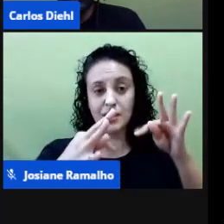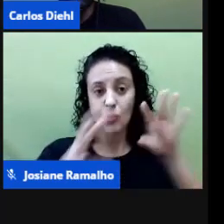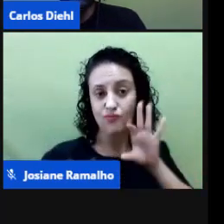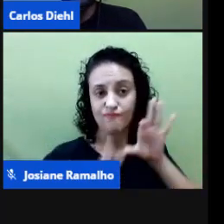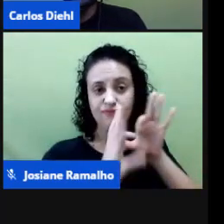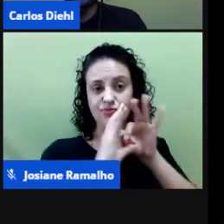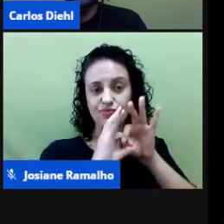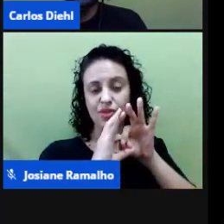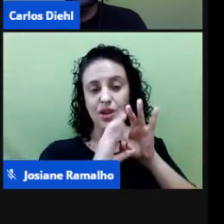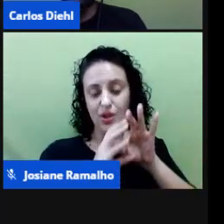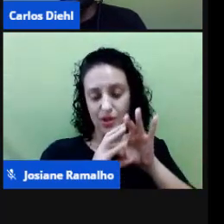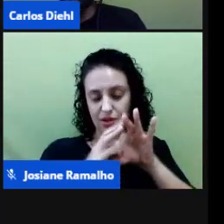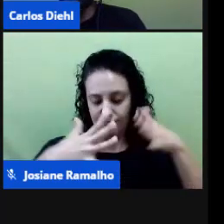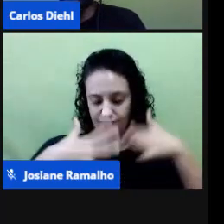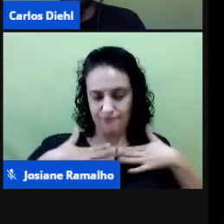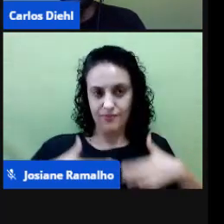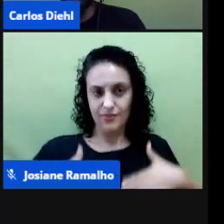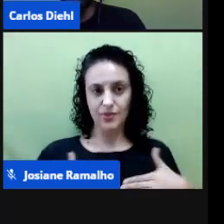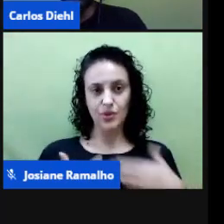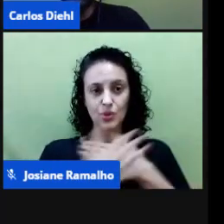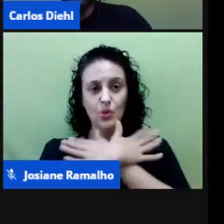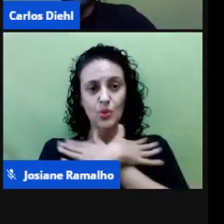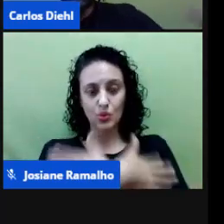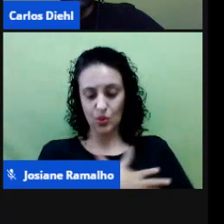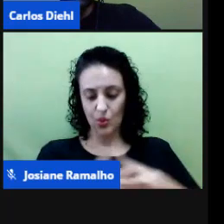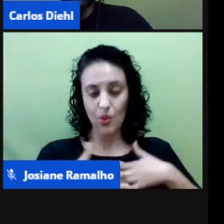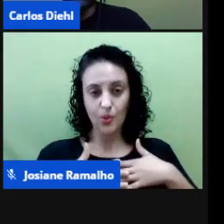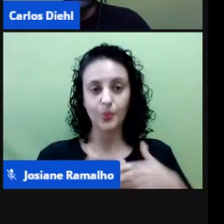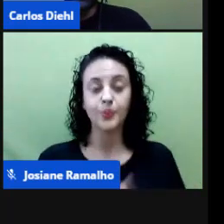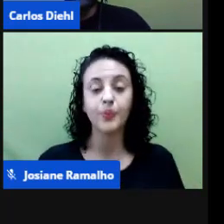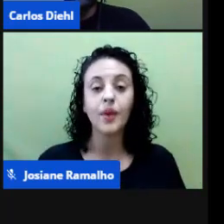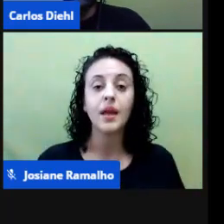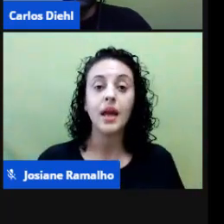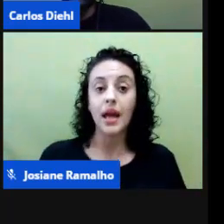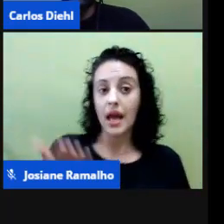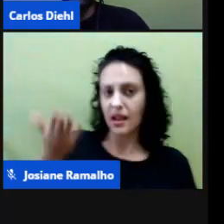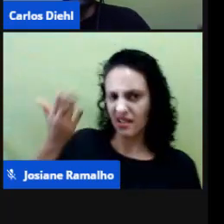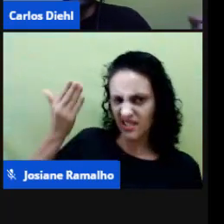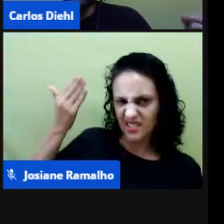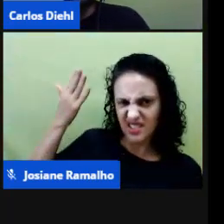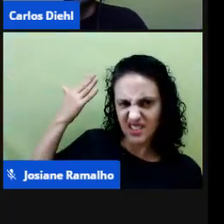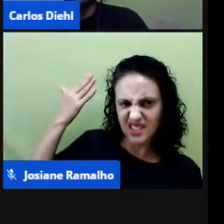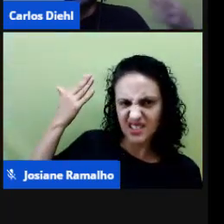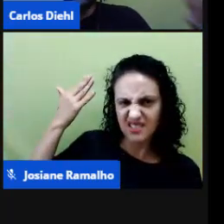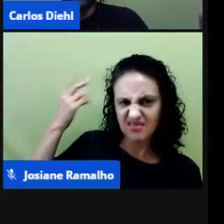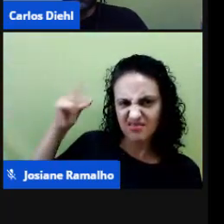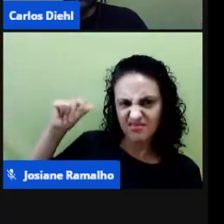isso a um nível que, se alguns anos atrás a gente